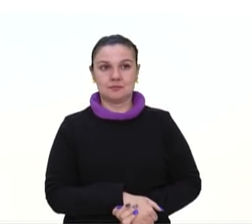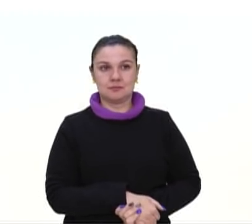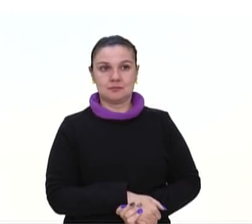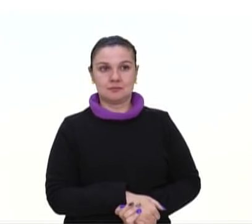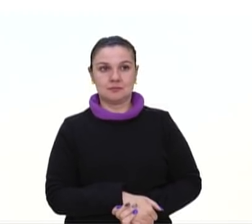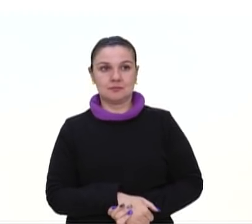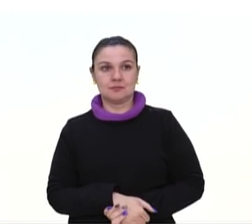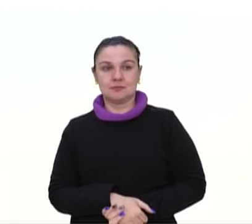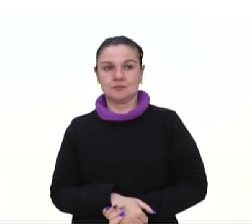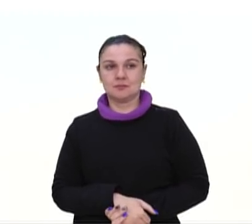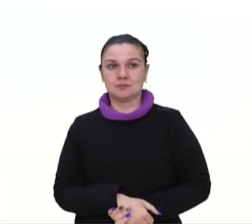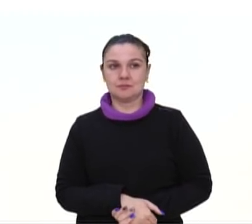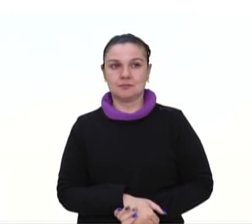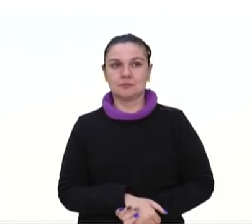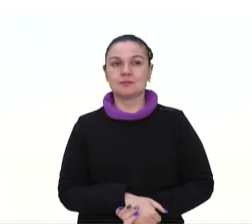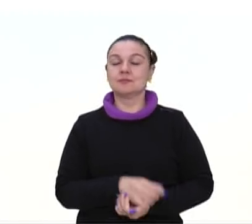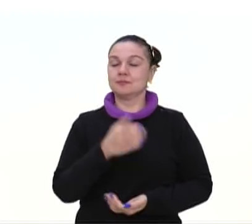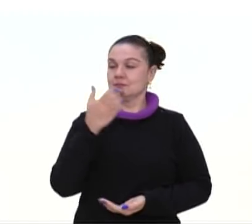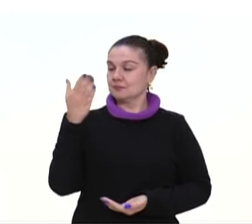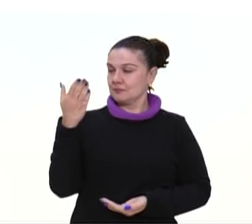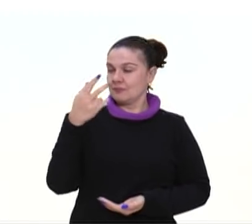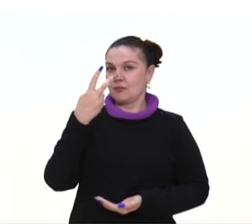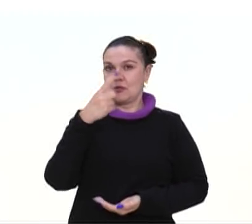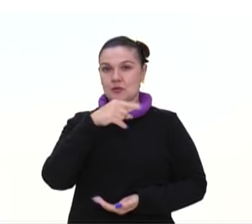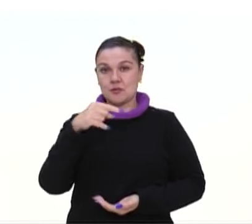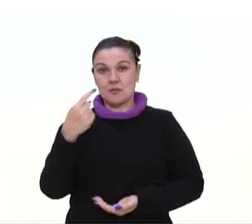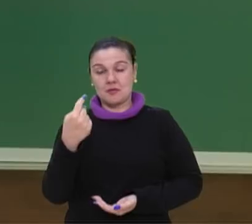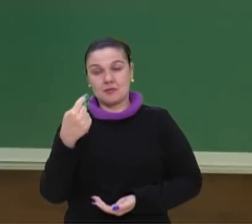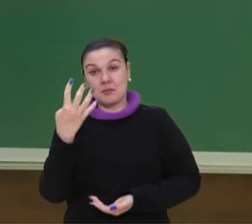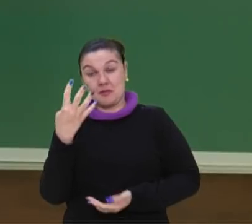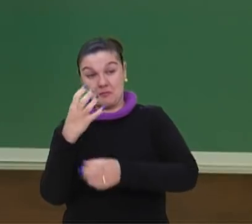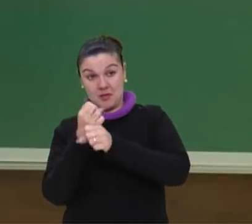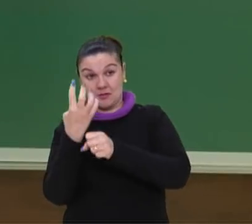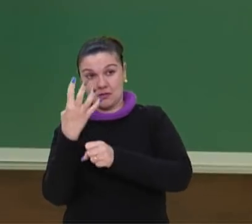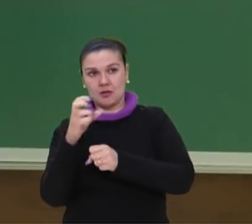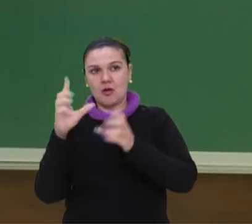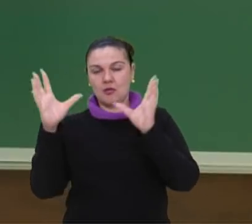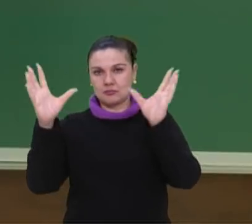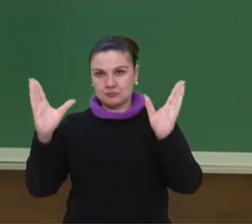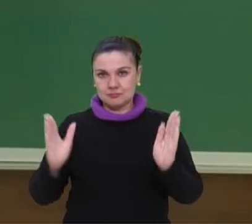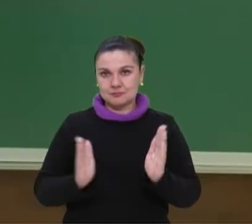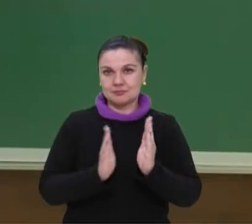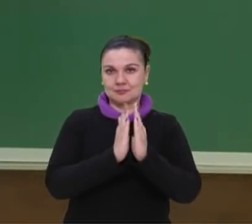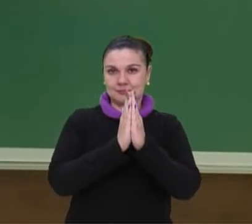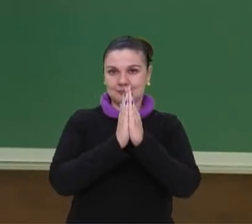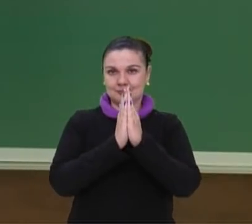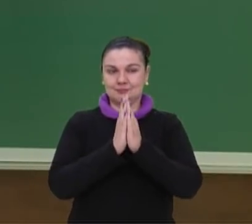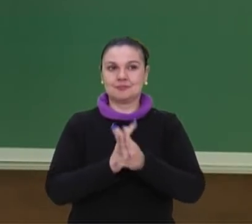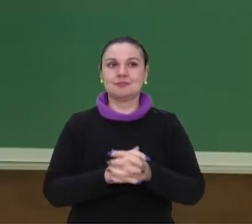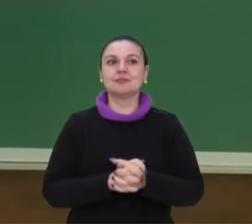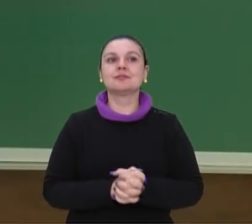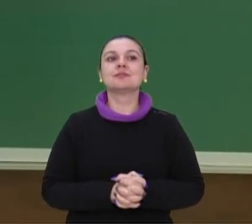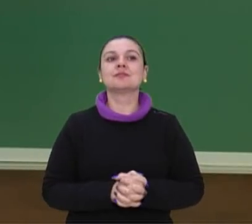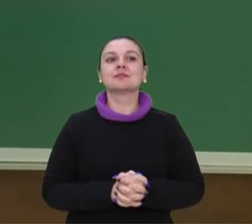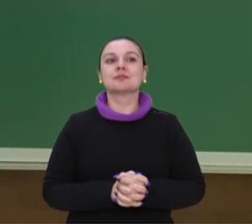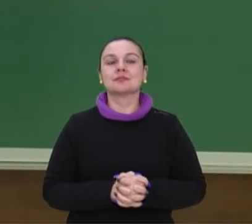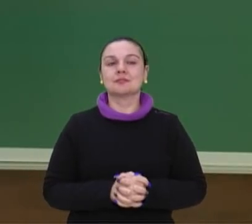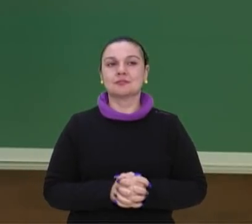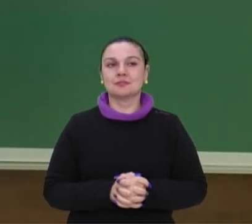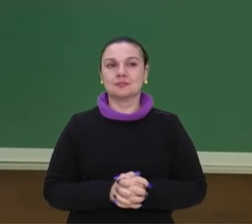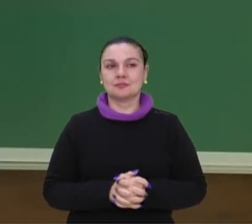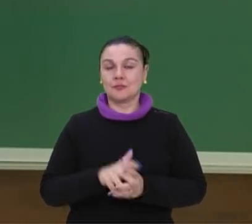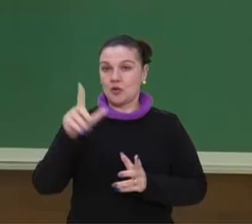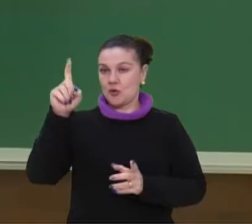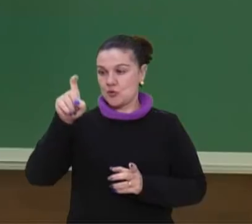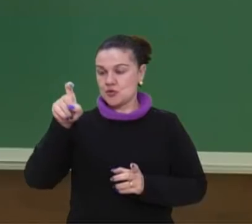O, igual o O, que é 2x mais 45. Agora, vamos fazer a nossa equação do primeiro grau? Vamos lá.